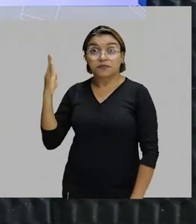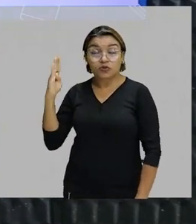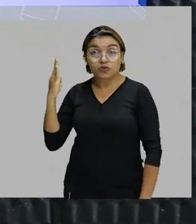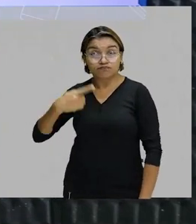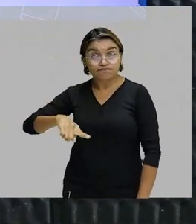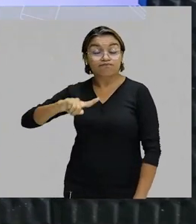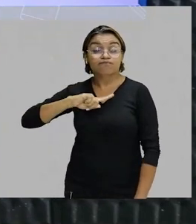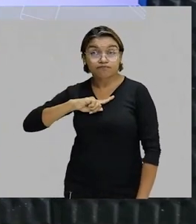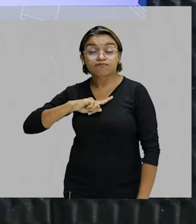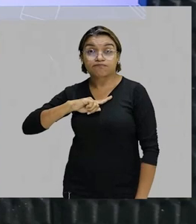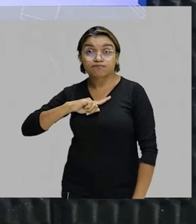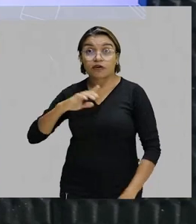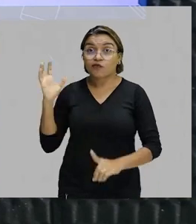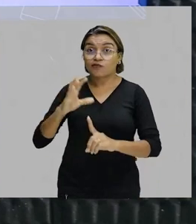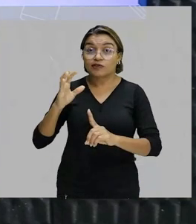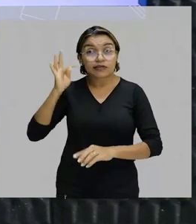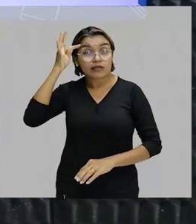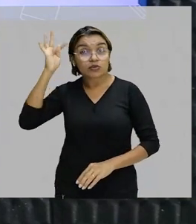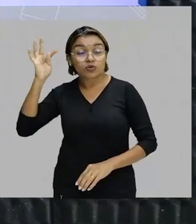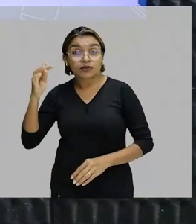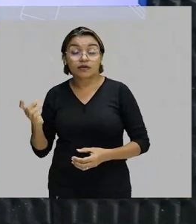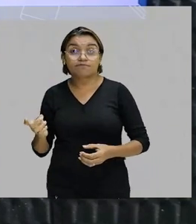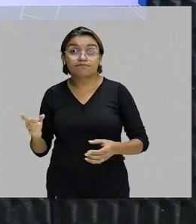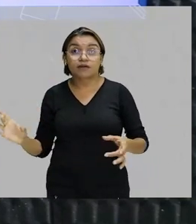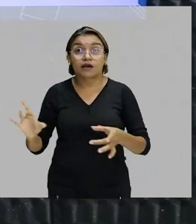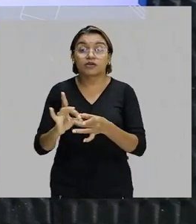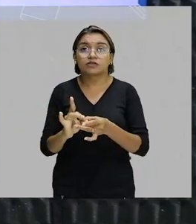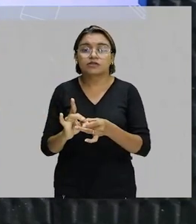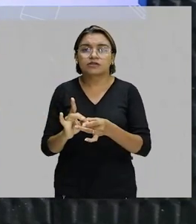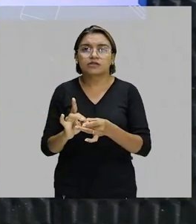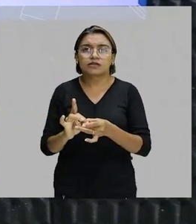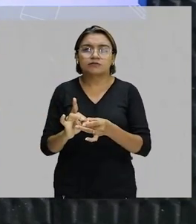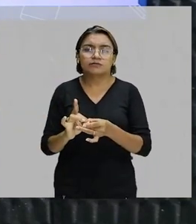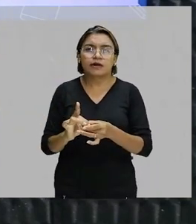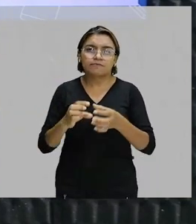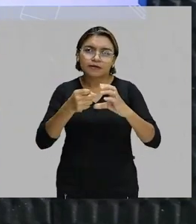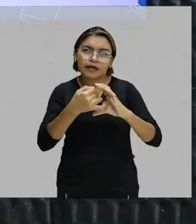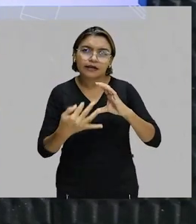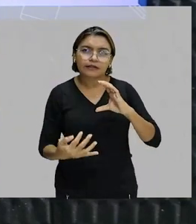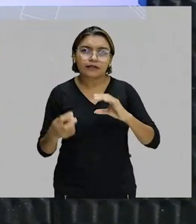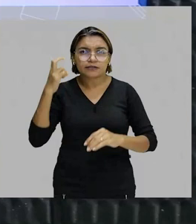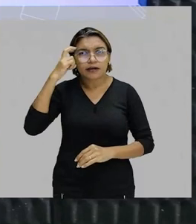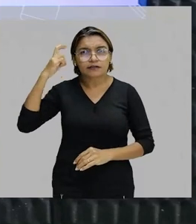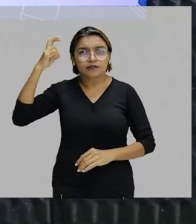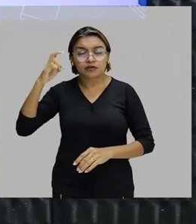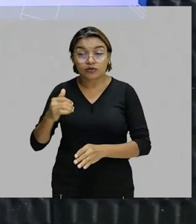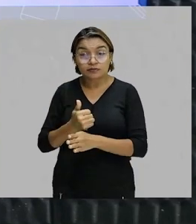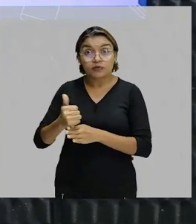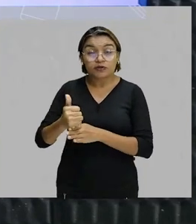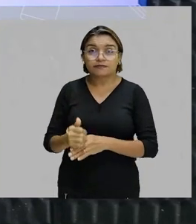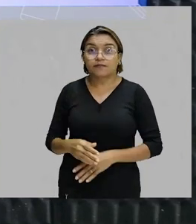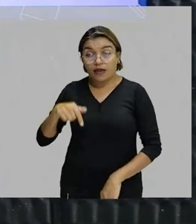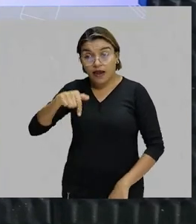com essas ideias a ser associadas a traços intelectuais e Morais então aqui mesmo no Brasil alguns